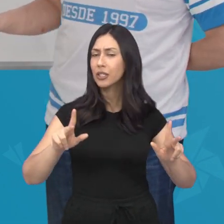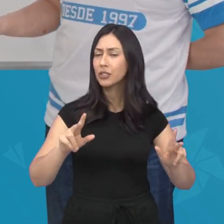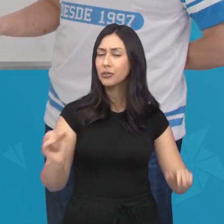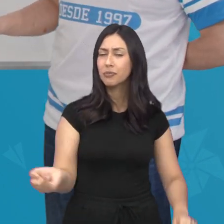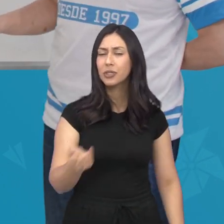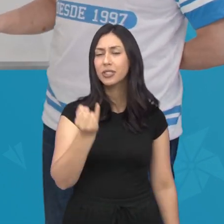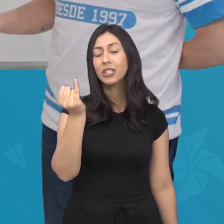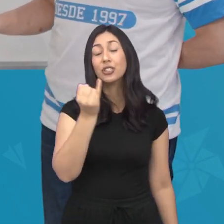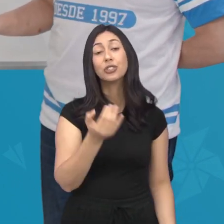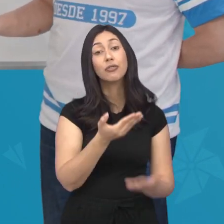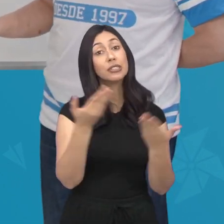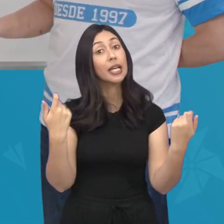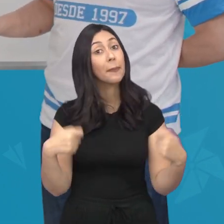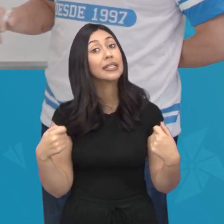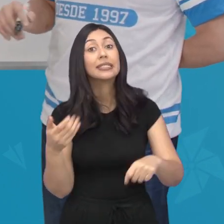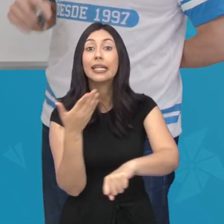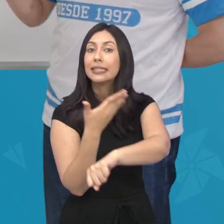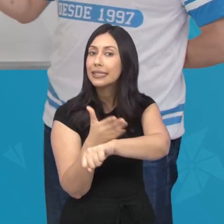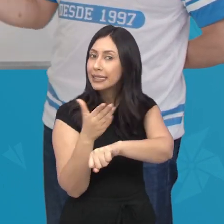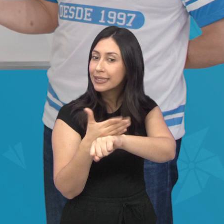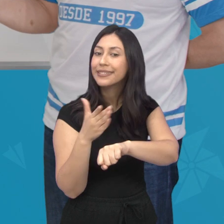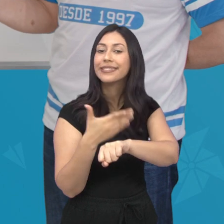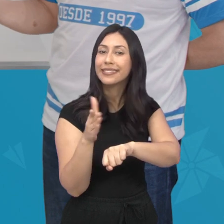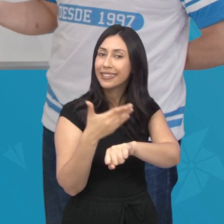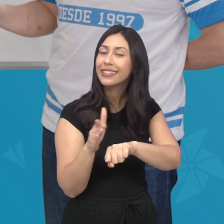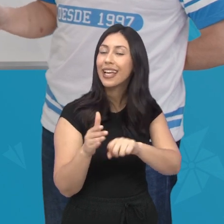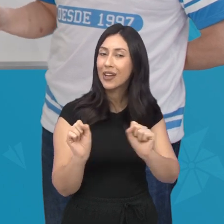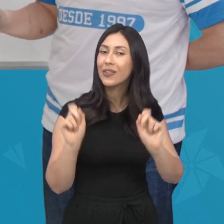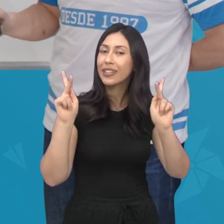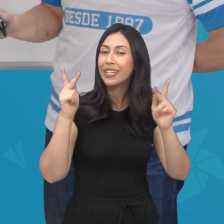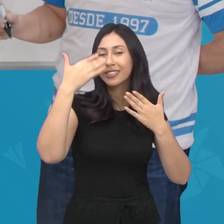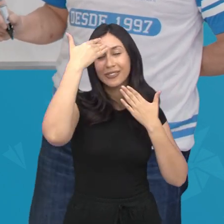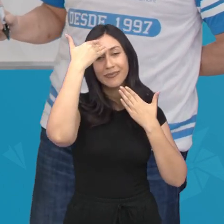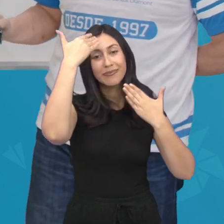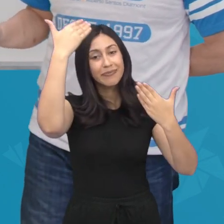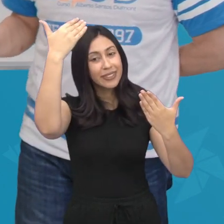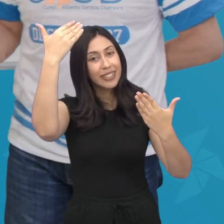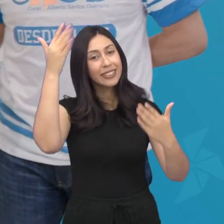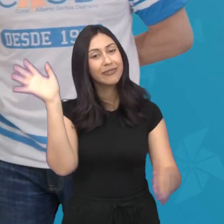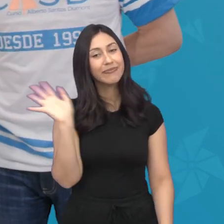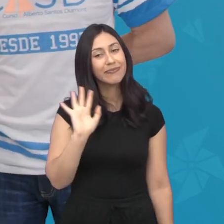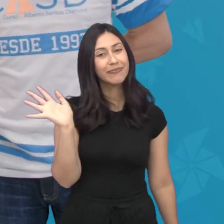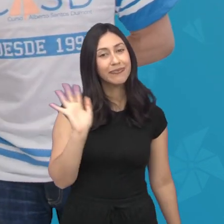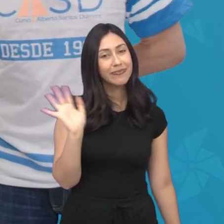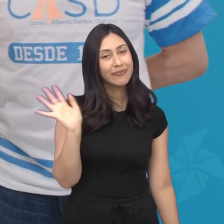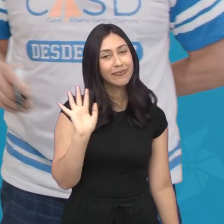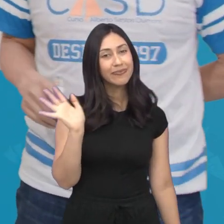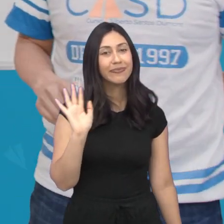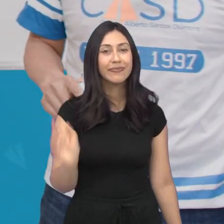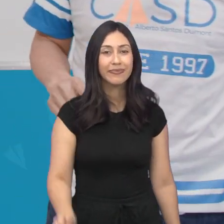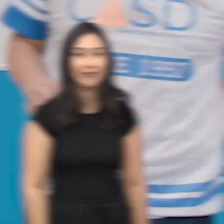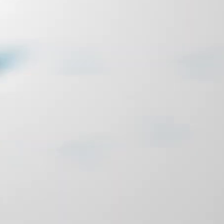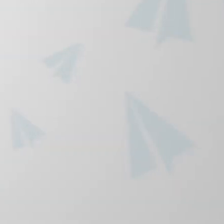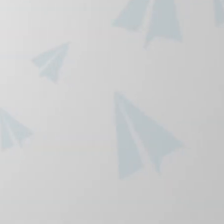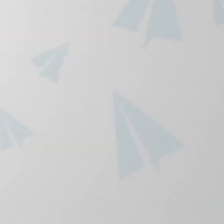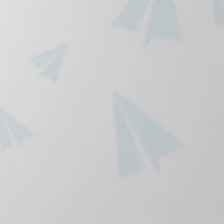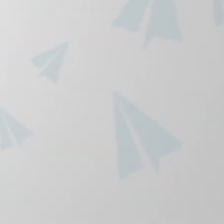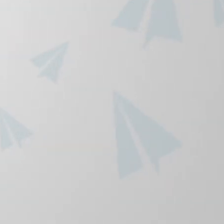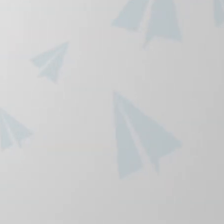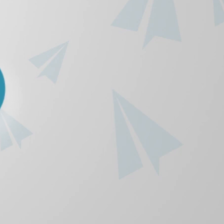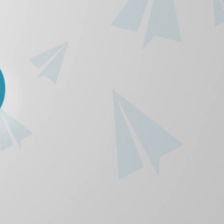característicos, né? E vocês devem treinar um pouco em casa isso aí. Ok? Muito obrigado. Até a próxima.